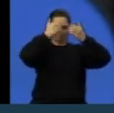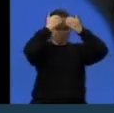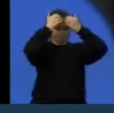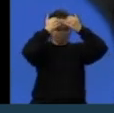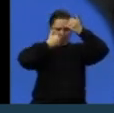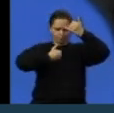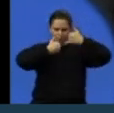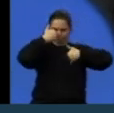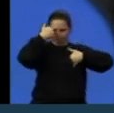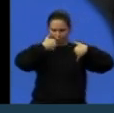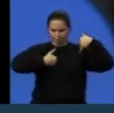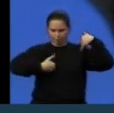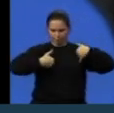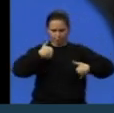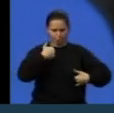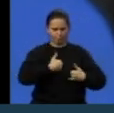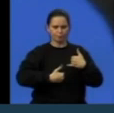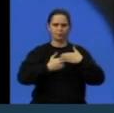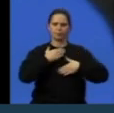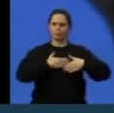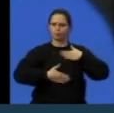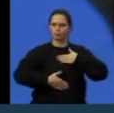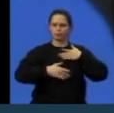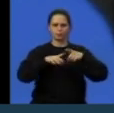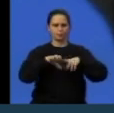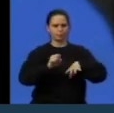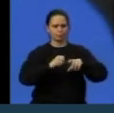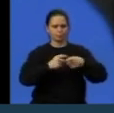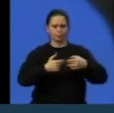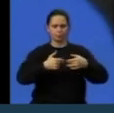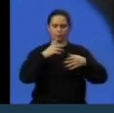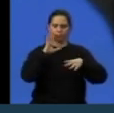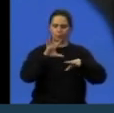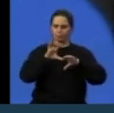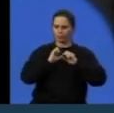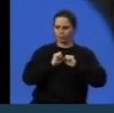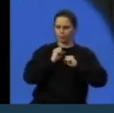é responsável por todas as atividades motoras, sensitivas